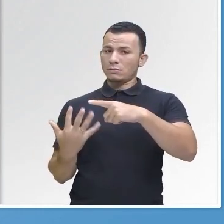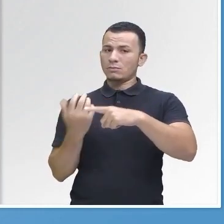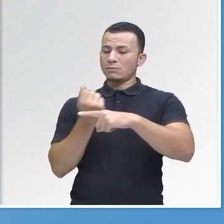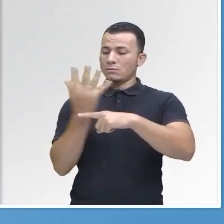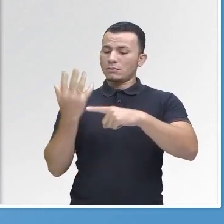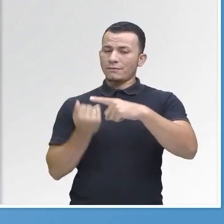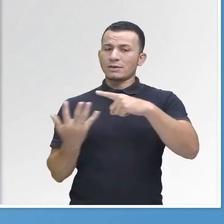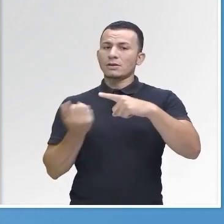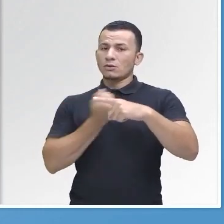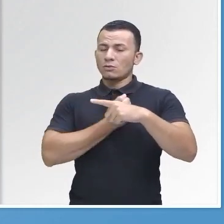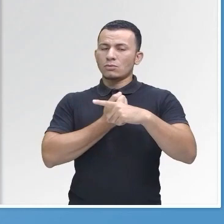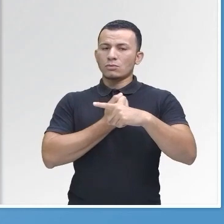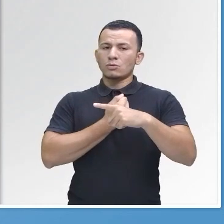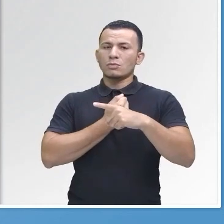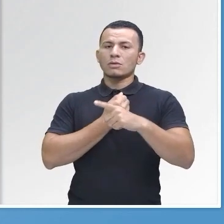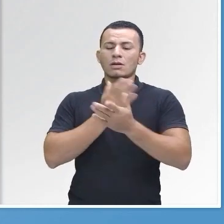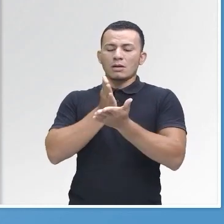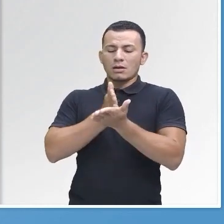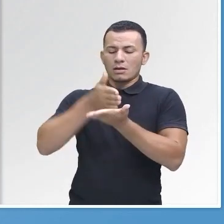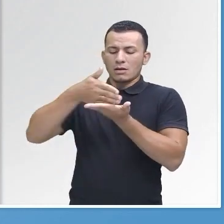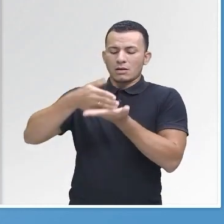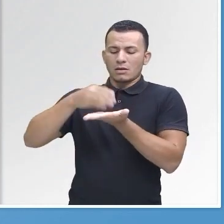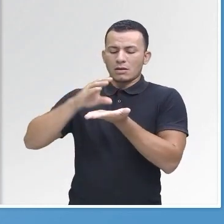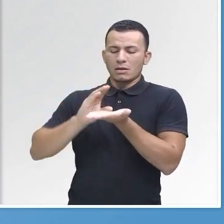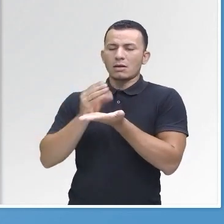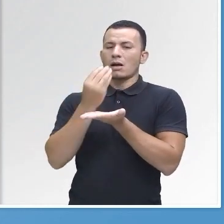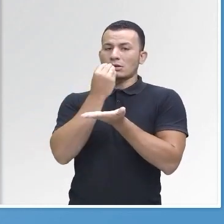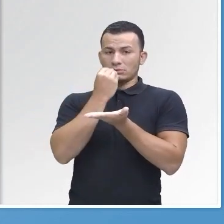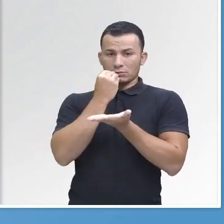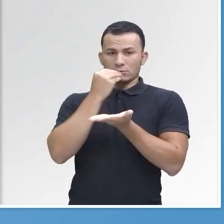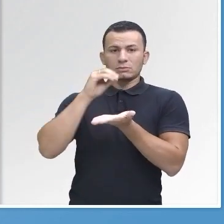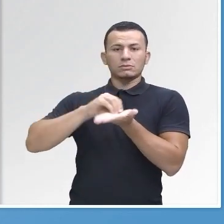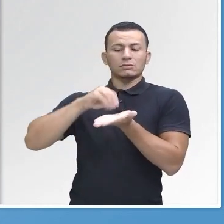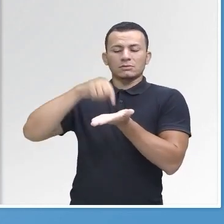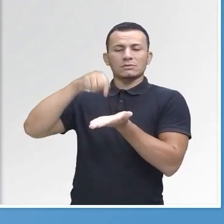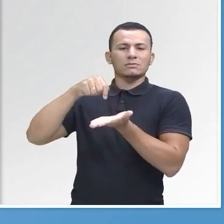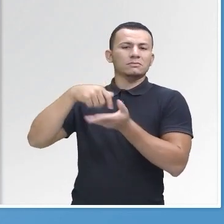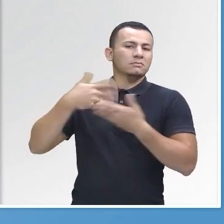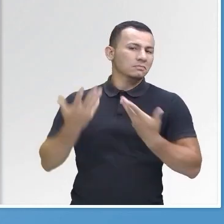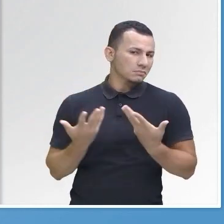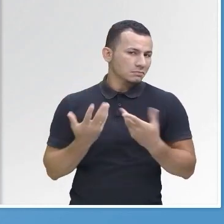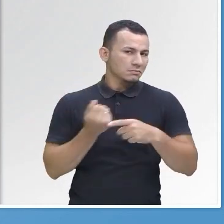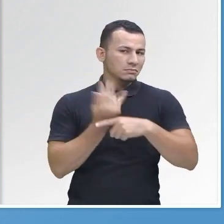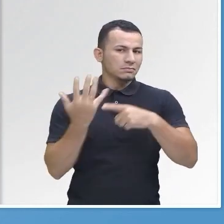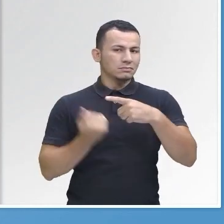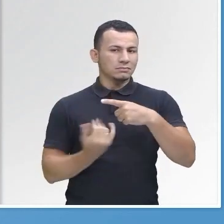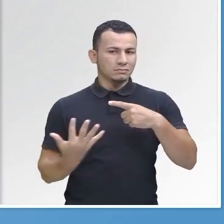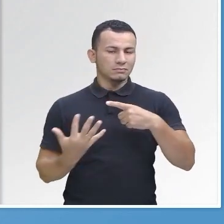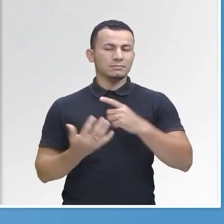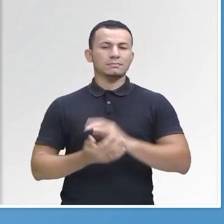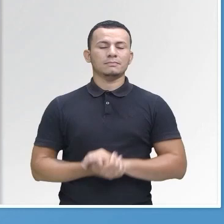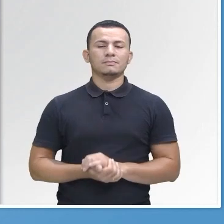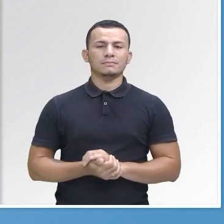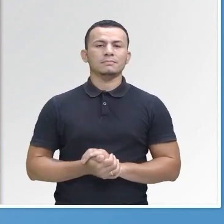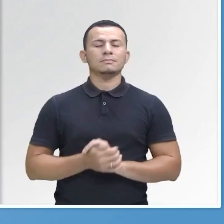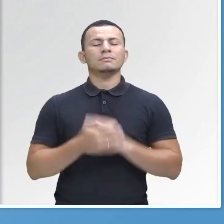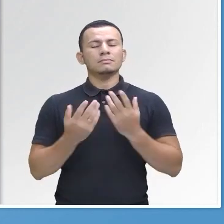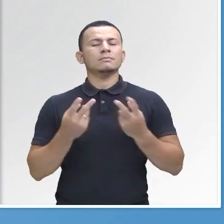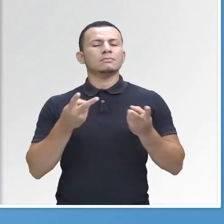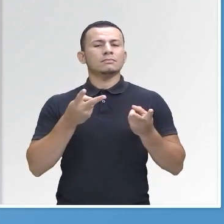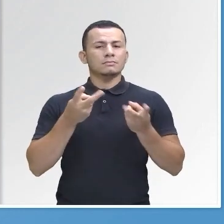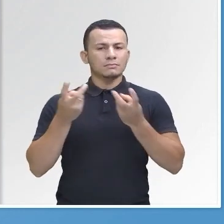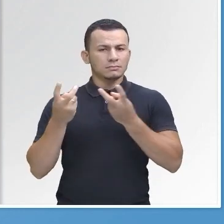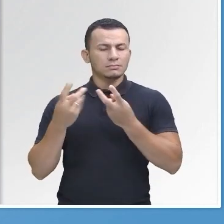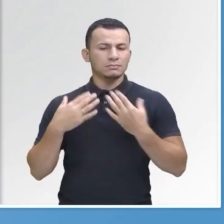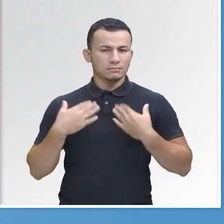que corresponde à parte que Maria comeu da pizza? Tá certo? Então, vamos perceber o seguinte, com muita